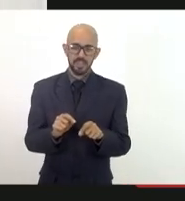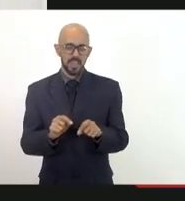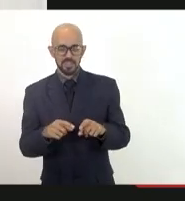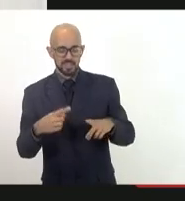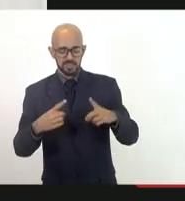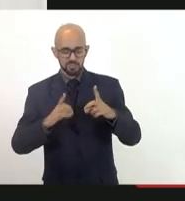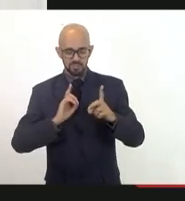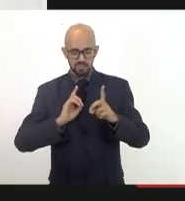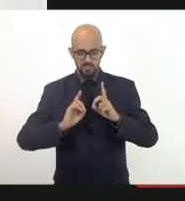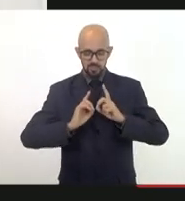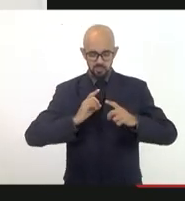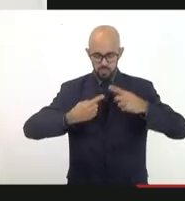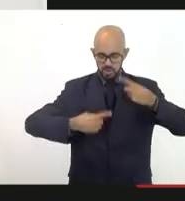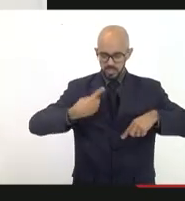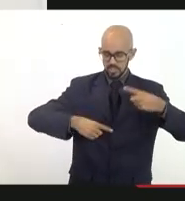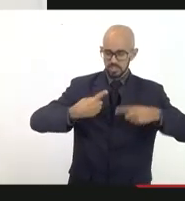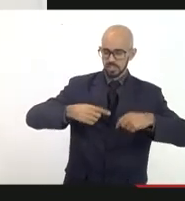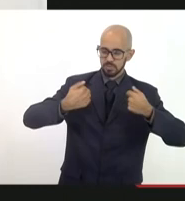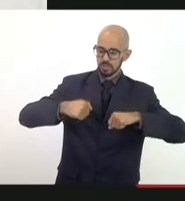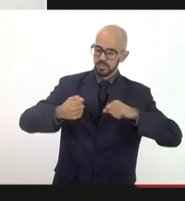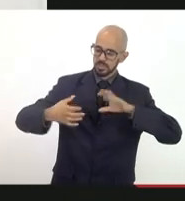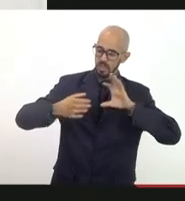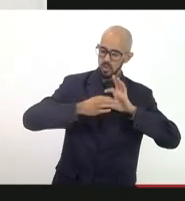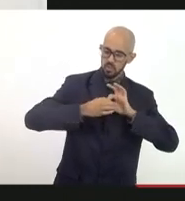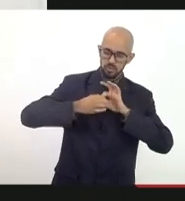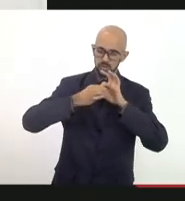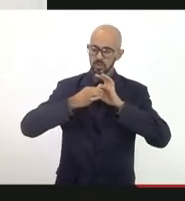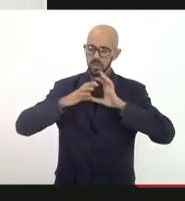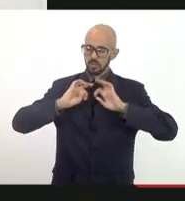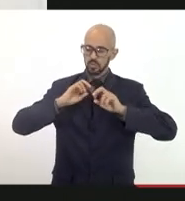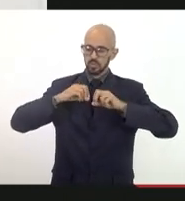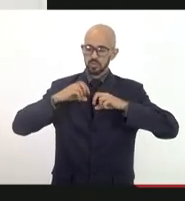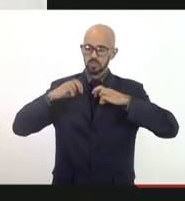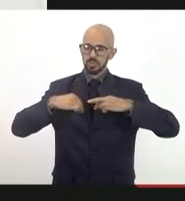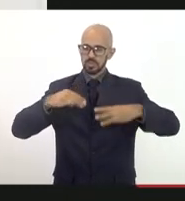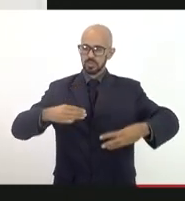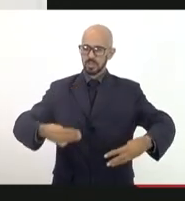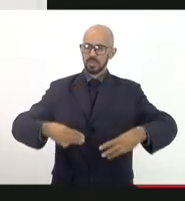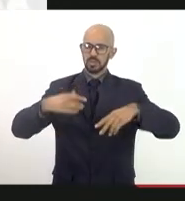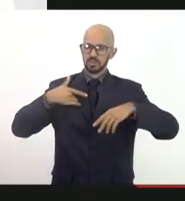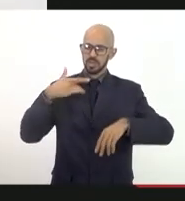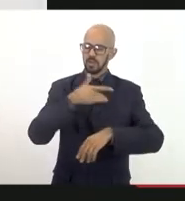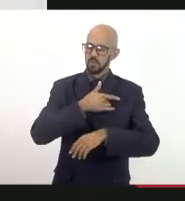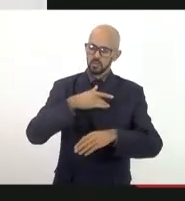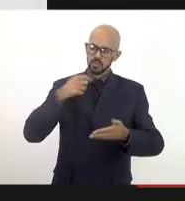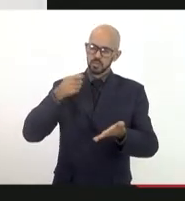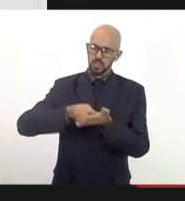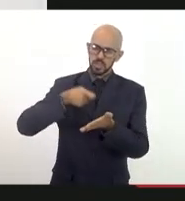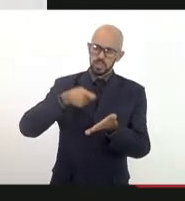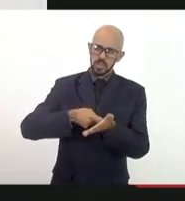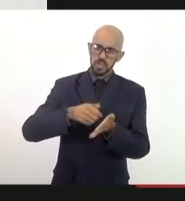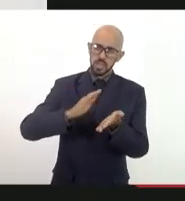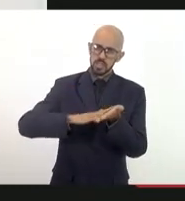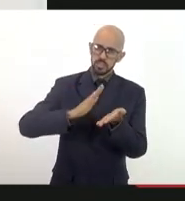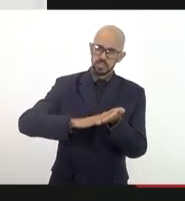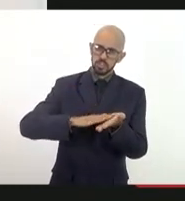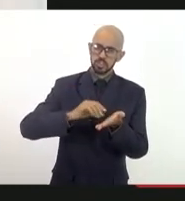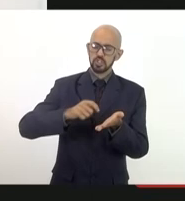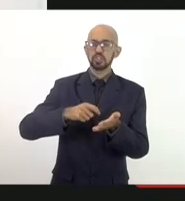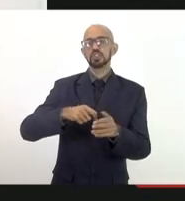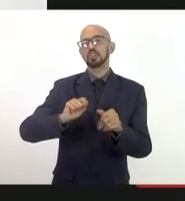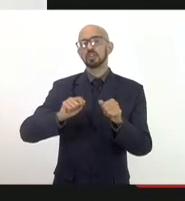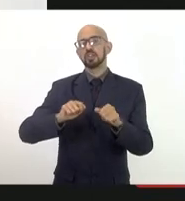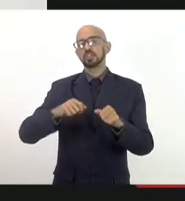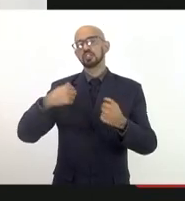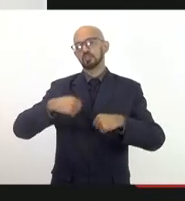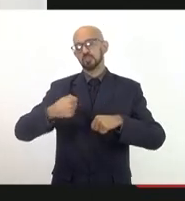elas devem estar atreladas a tudo que o Ministério da Saúde determina, né, em relação ao controle da tuberculose, isso